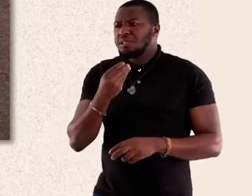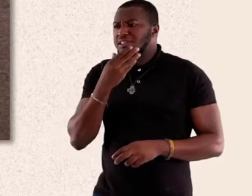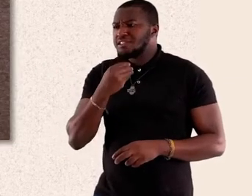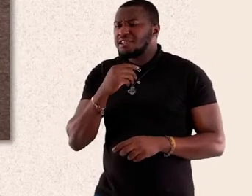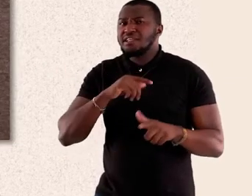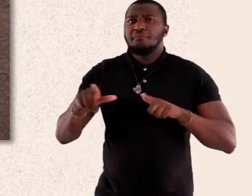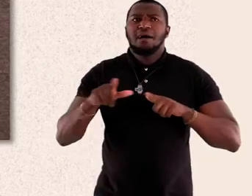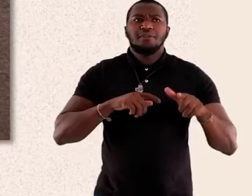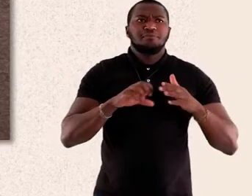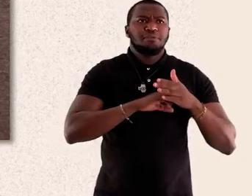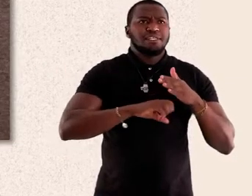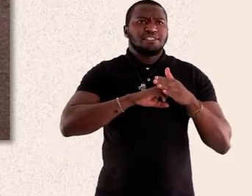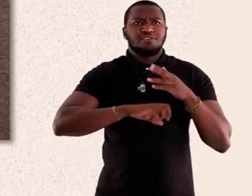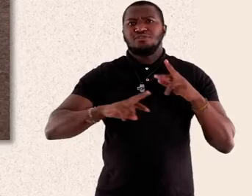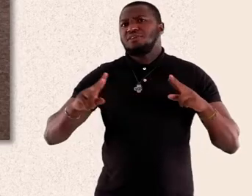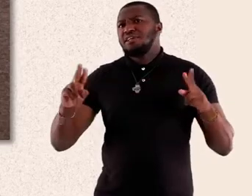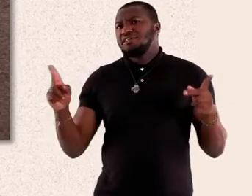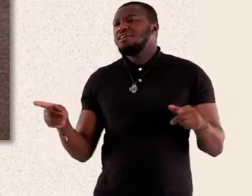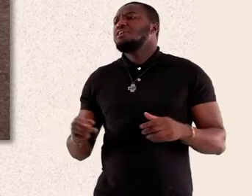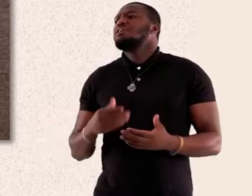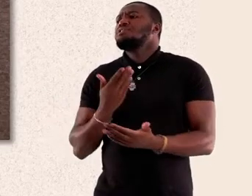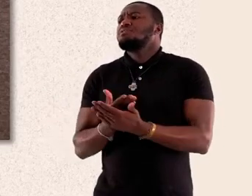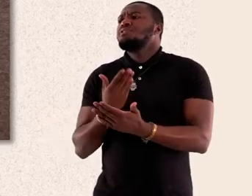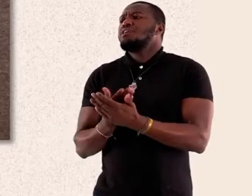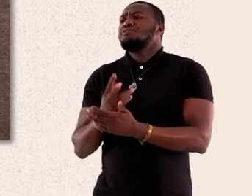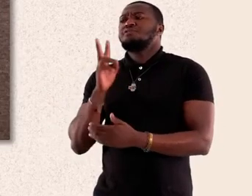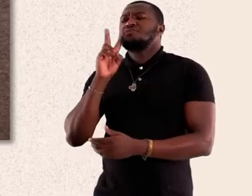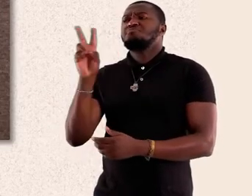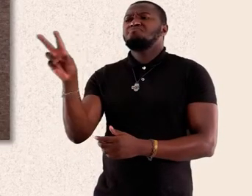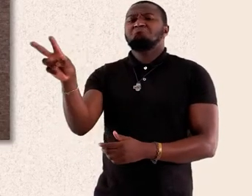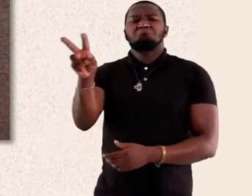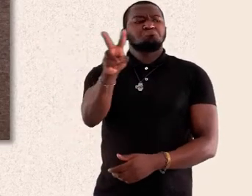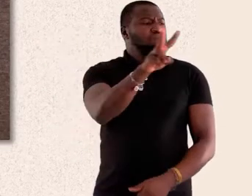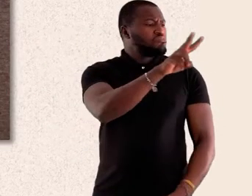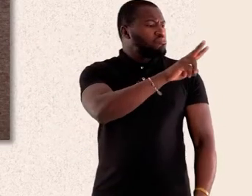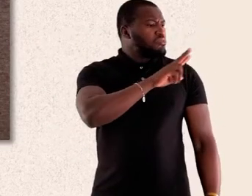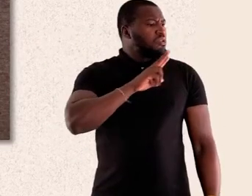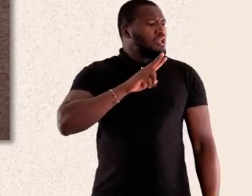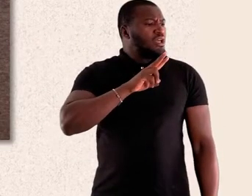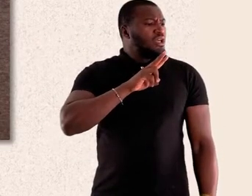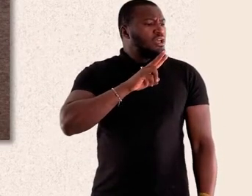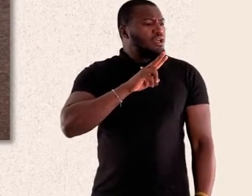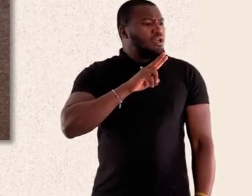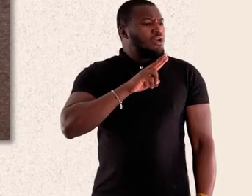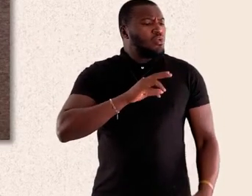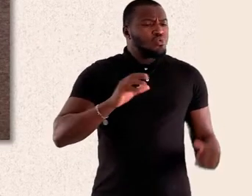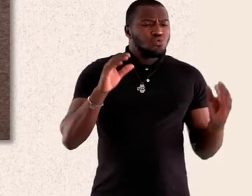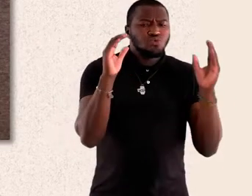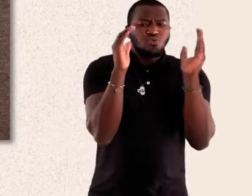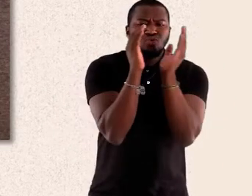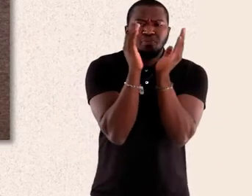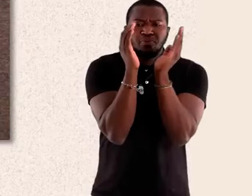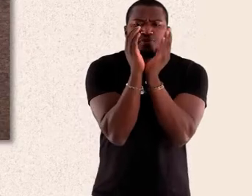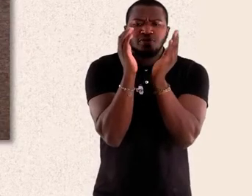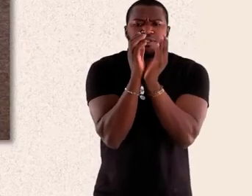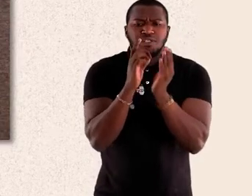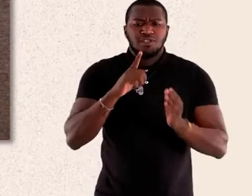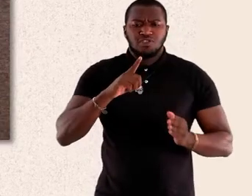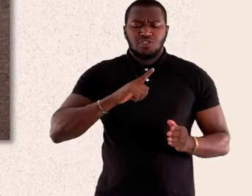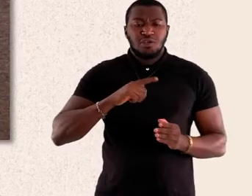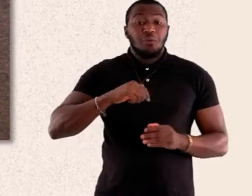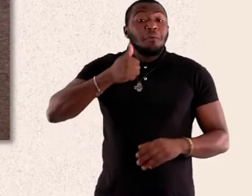tal fizeram Esse estudo e o que eles verificaram é que rapidamente a os grupos em que havia